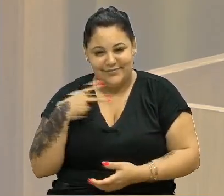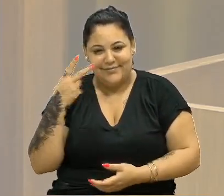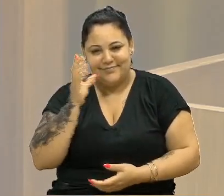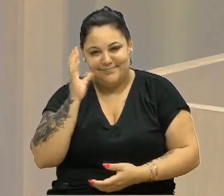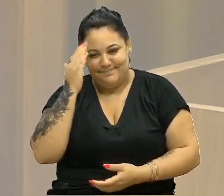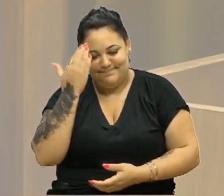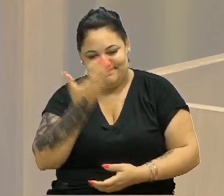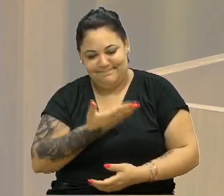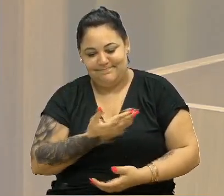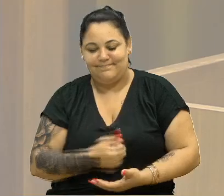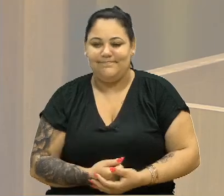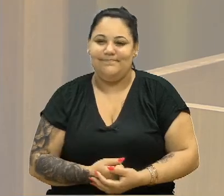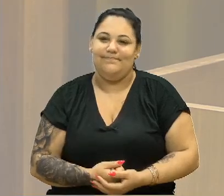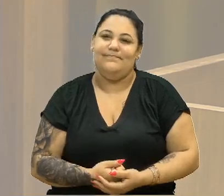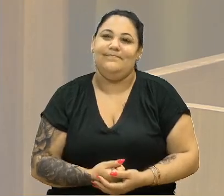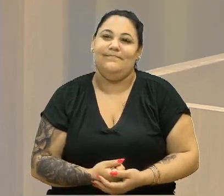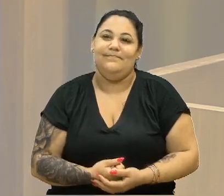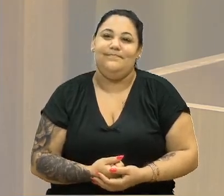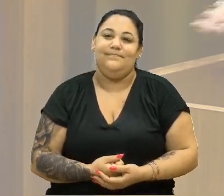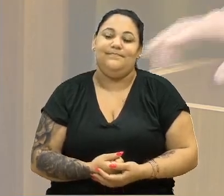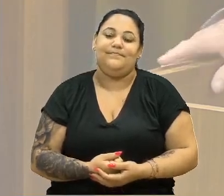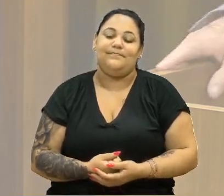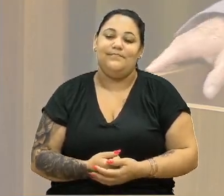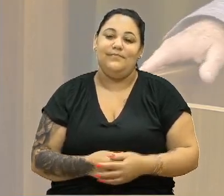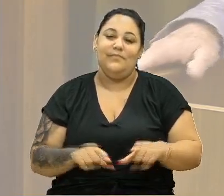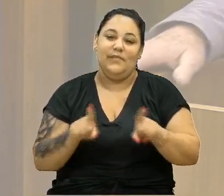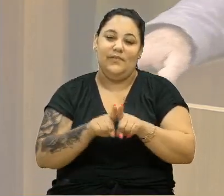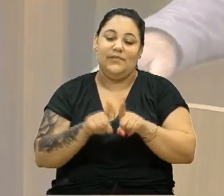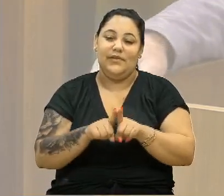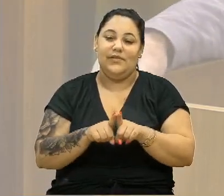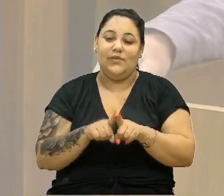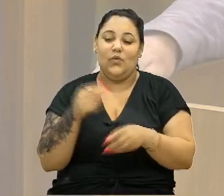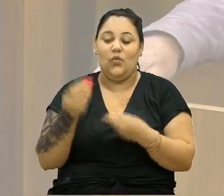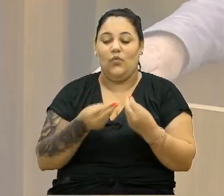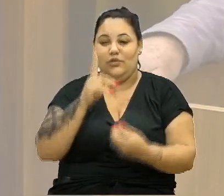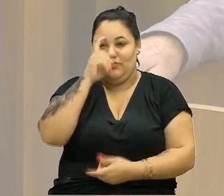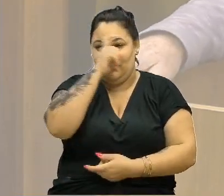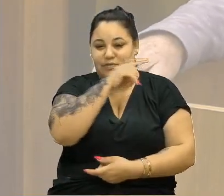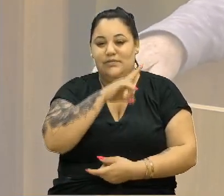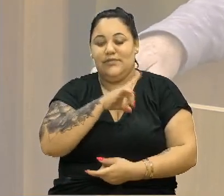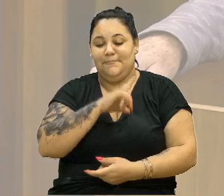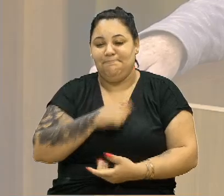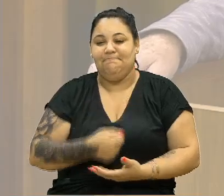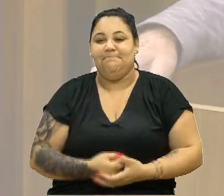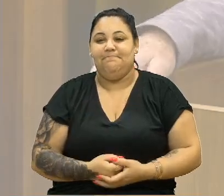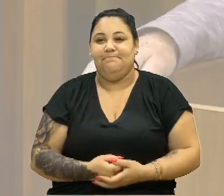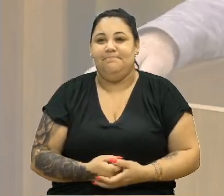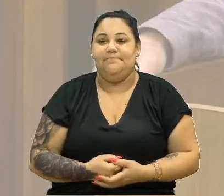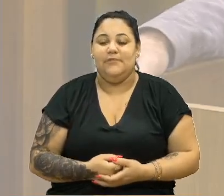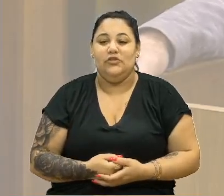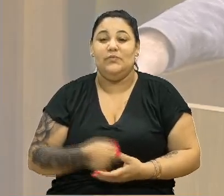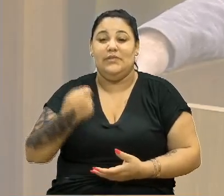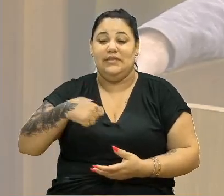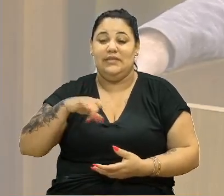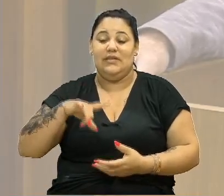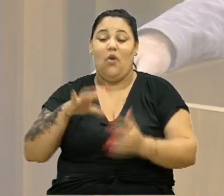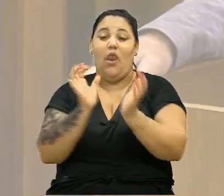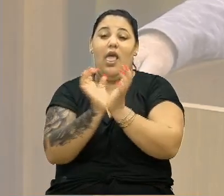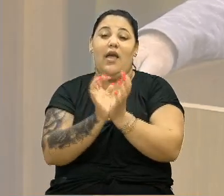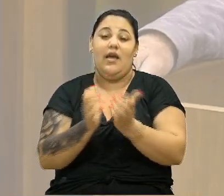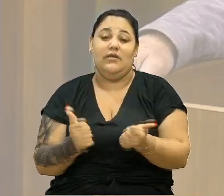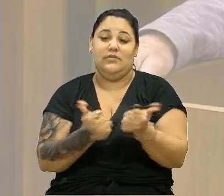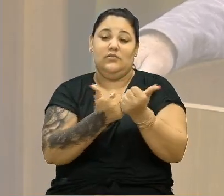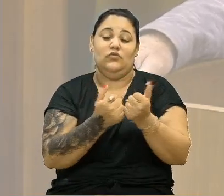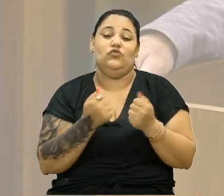gente, e a dificuldade que se impõe, e a gente precisa ter assessores, colegas ao